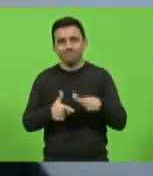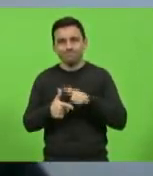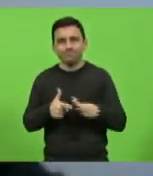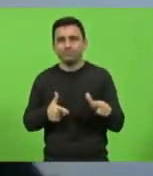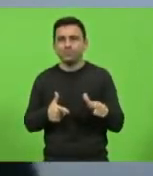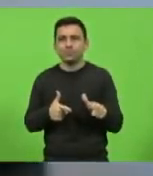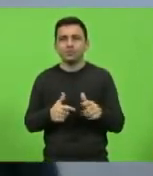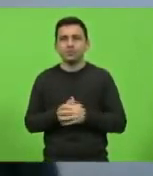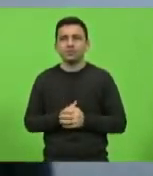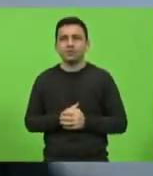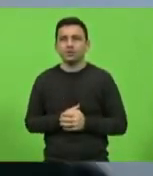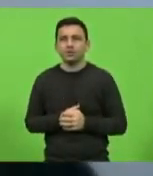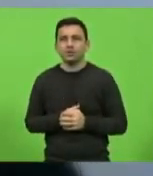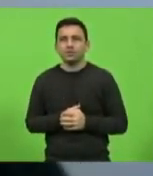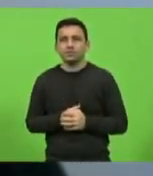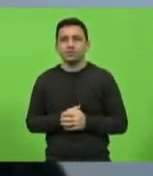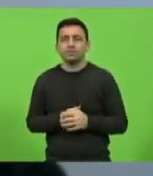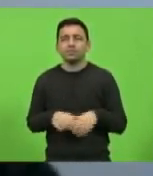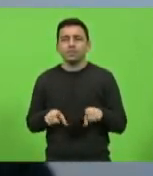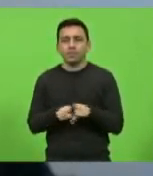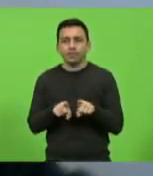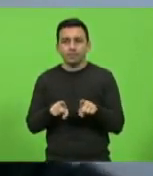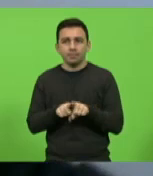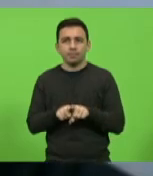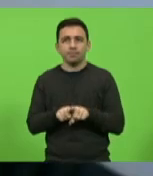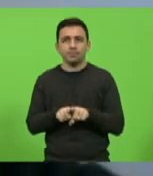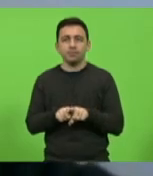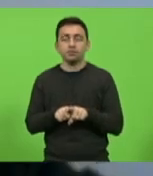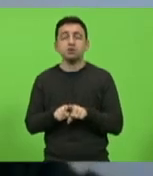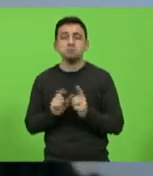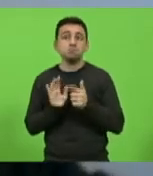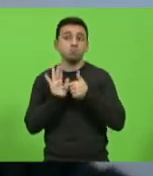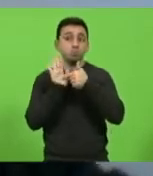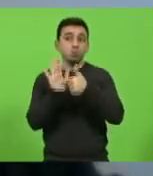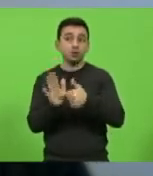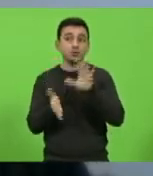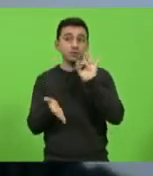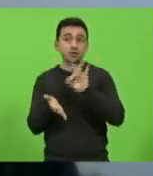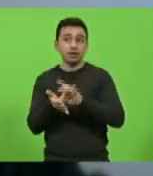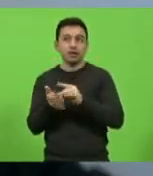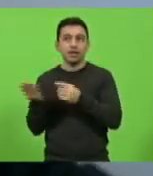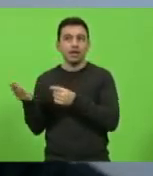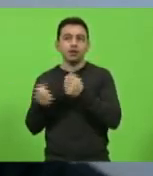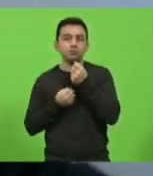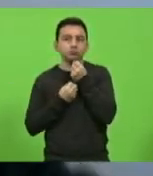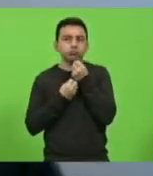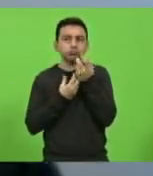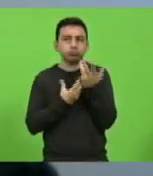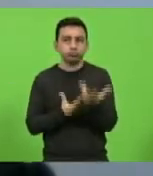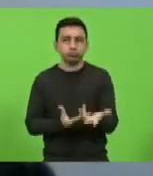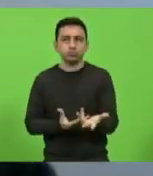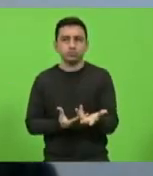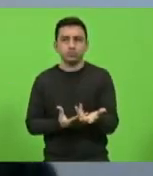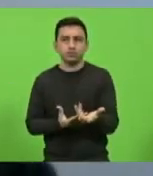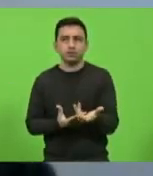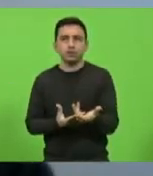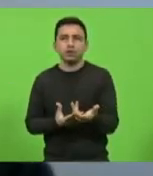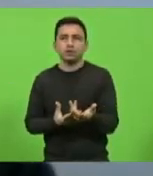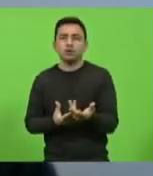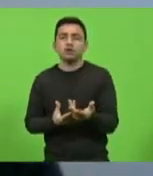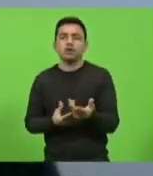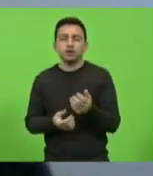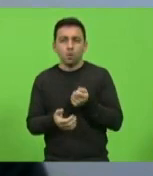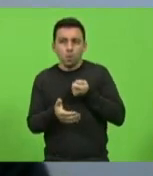Inafastável também o é que o governador confessou o seu protagonismo na aquisição